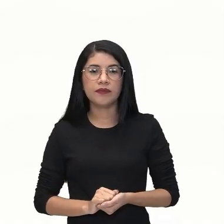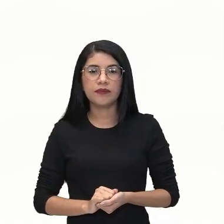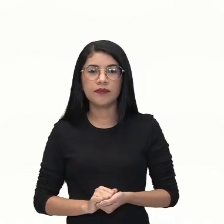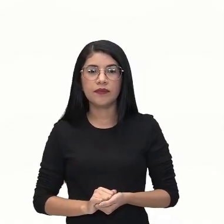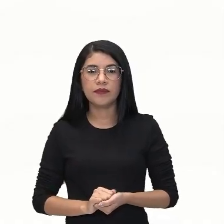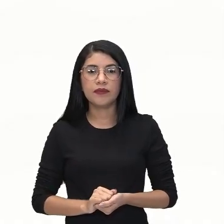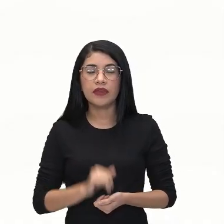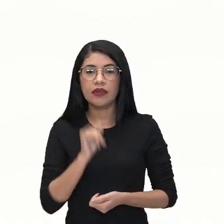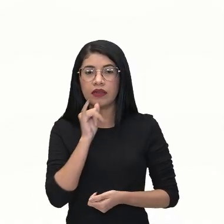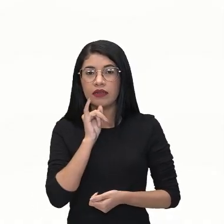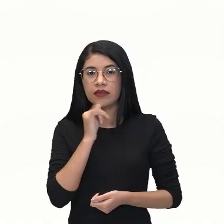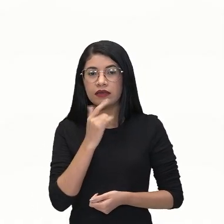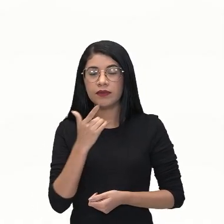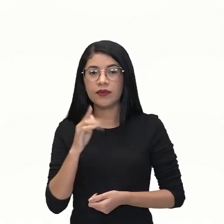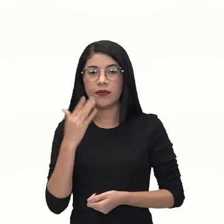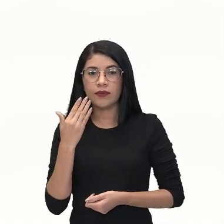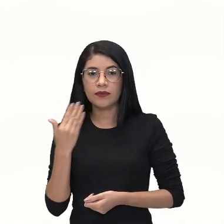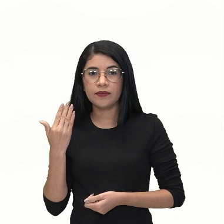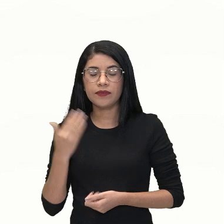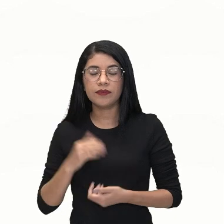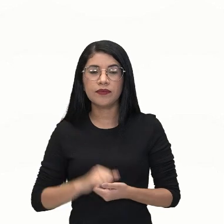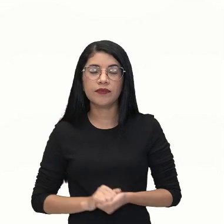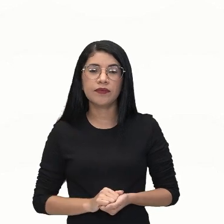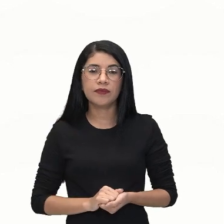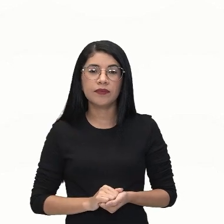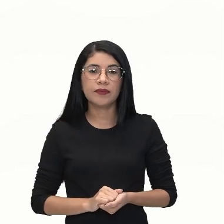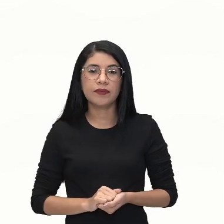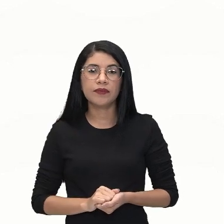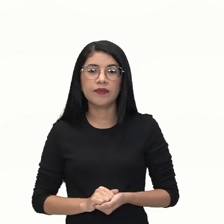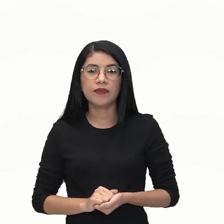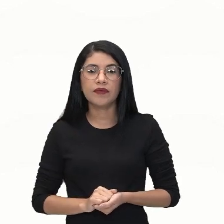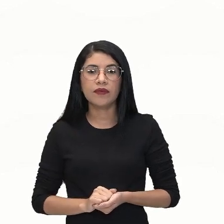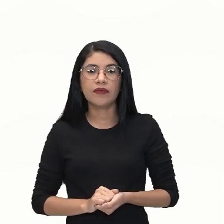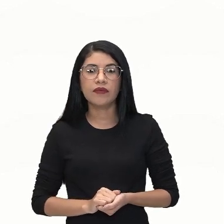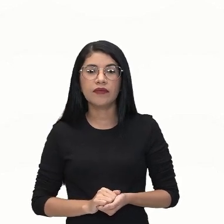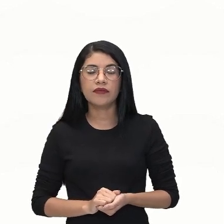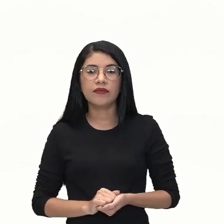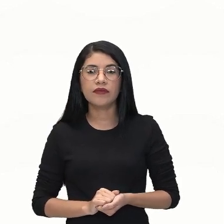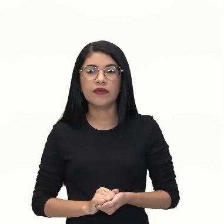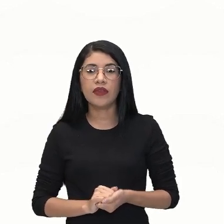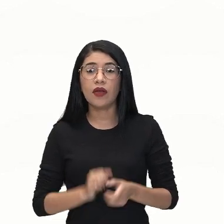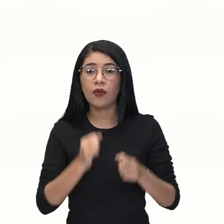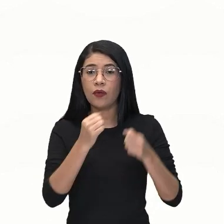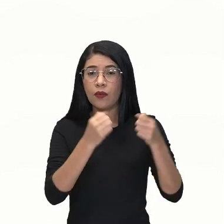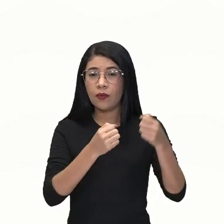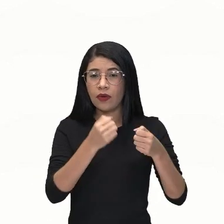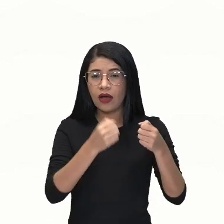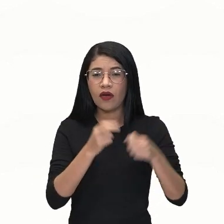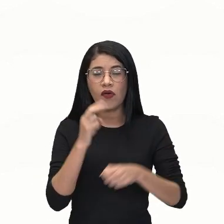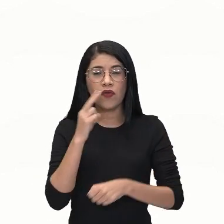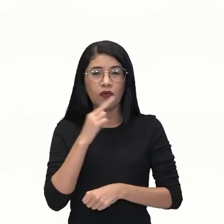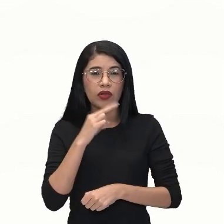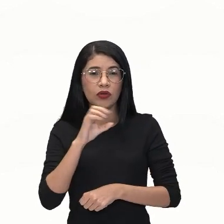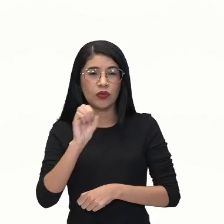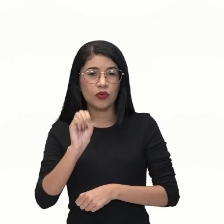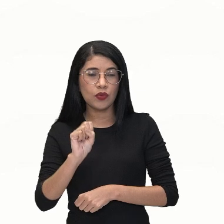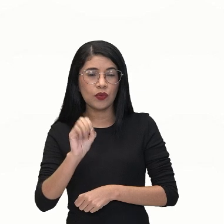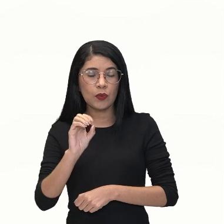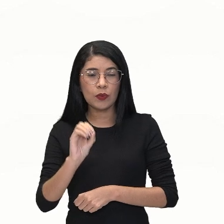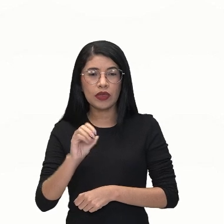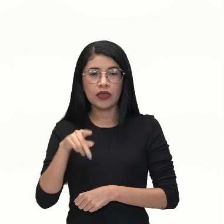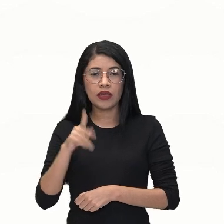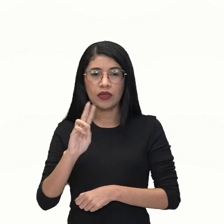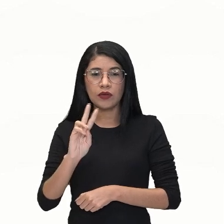tela. Nós temos aqui agora exemplo 2, olha lá. Um carro com uma velocidade de 80 km por